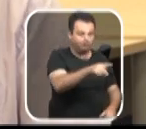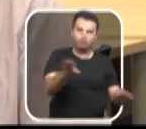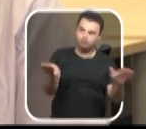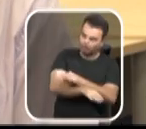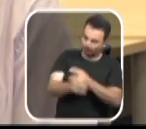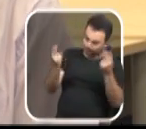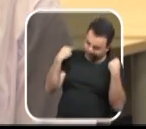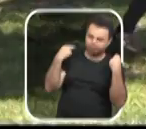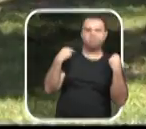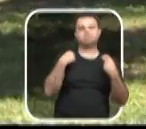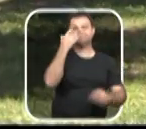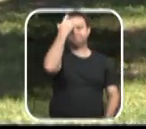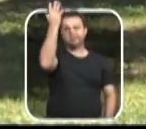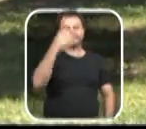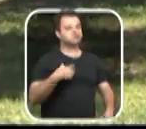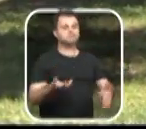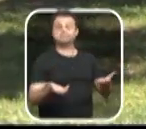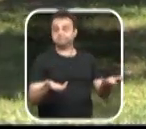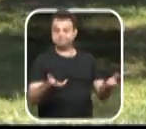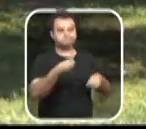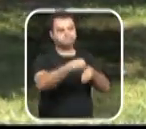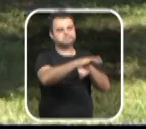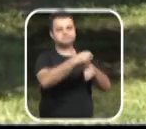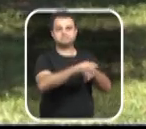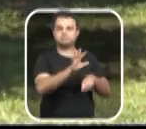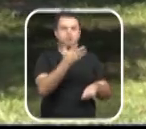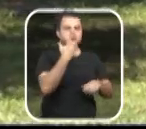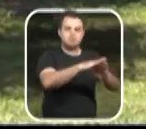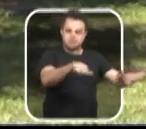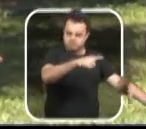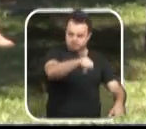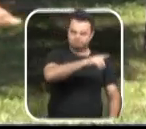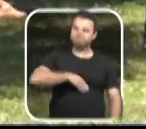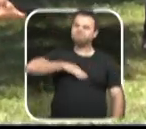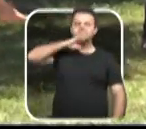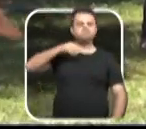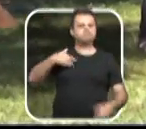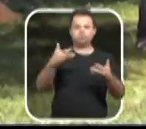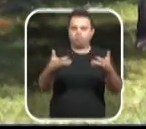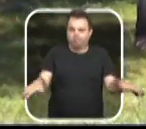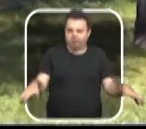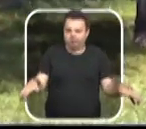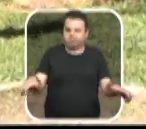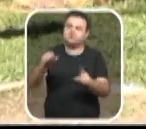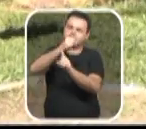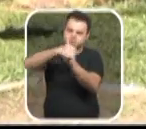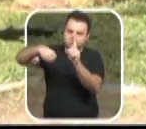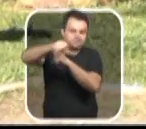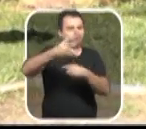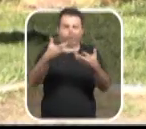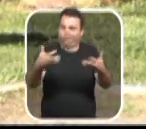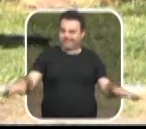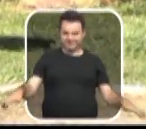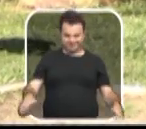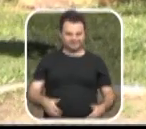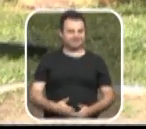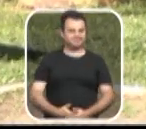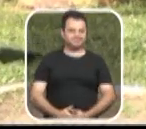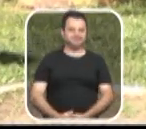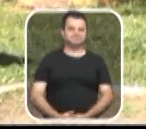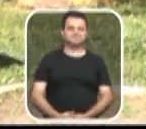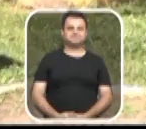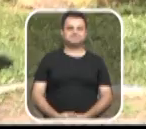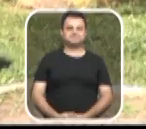relativamente fácil. Só que as crianças não querem mais isso. A sociedade não quer mais isso. A sociedade não quer mais isso?